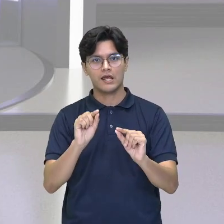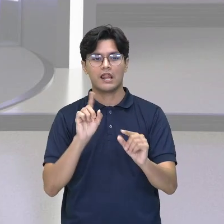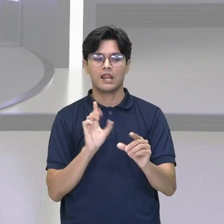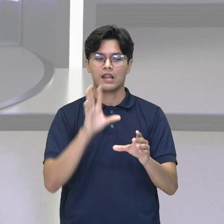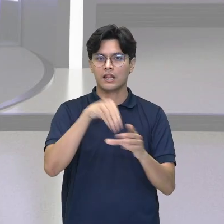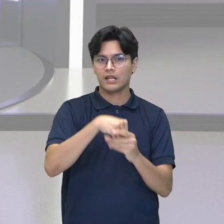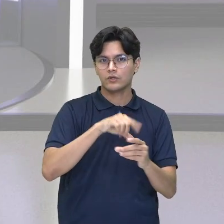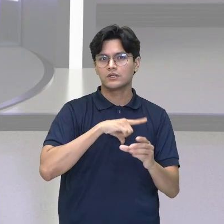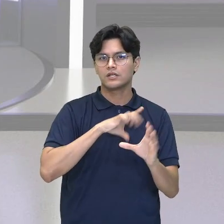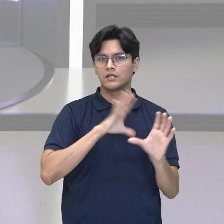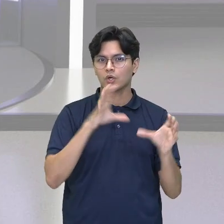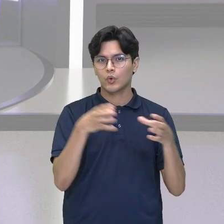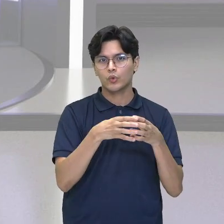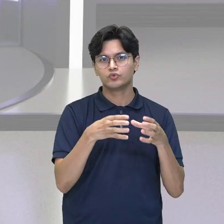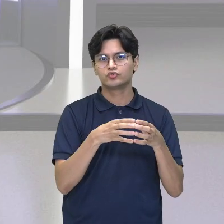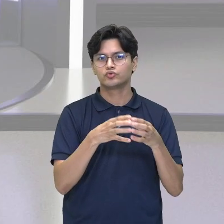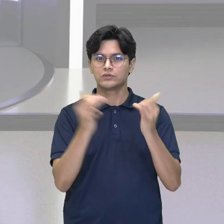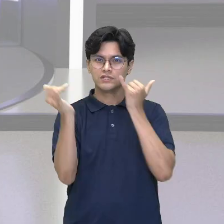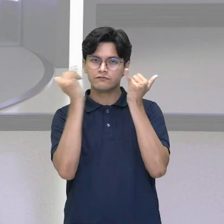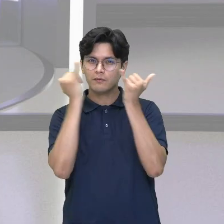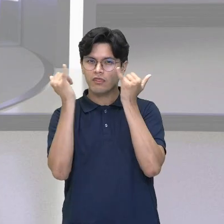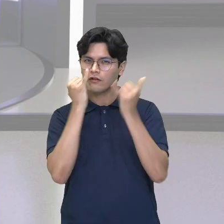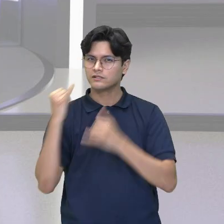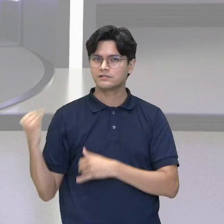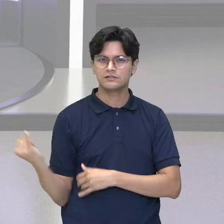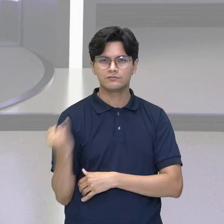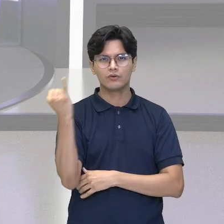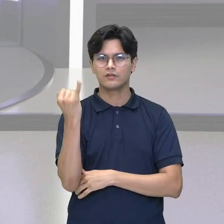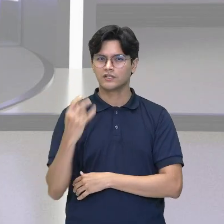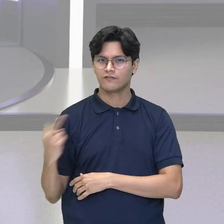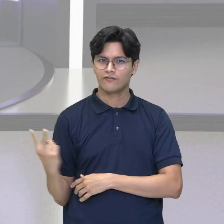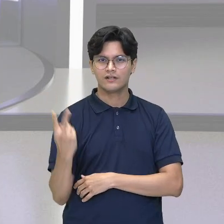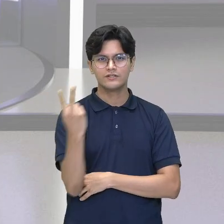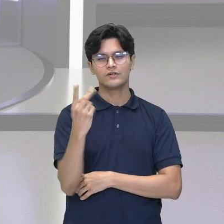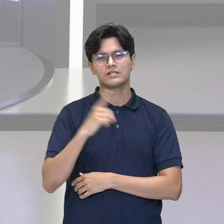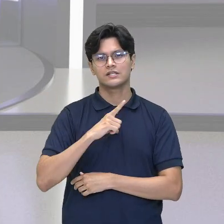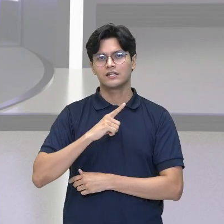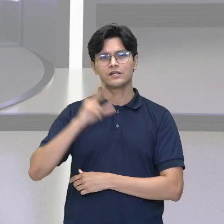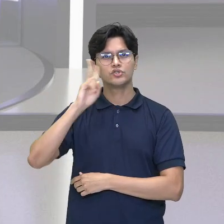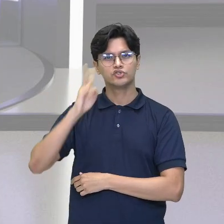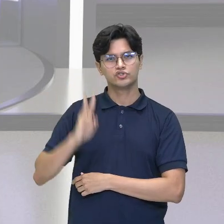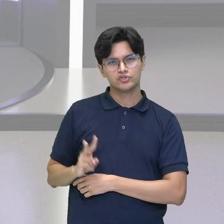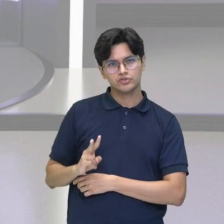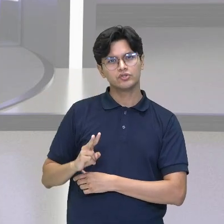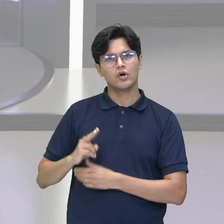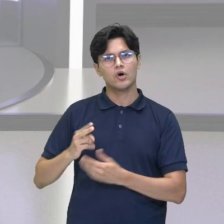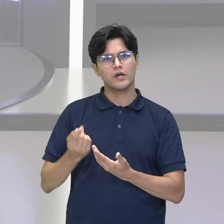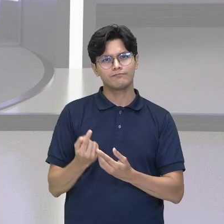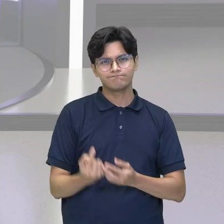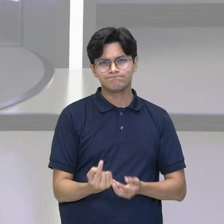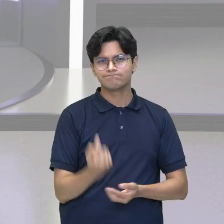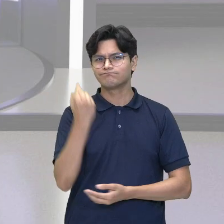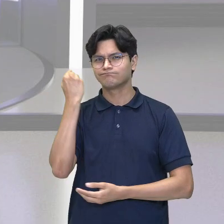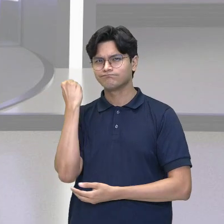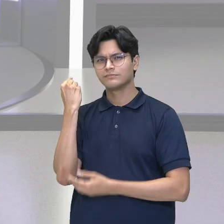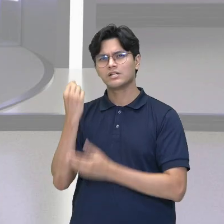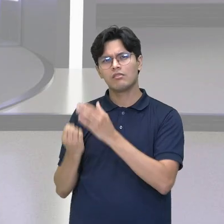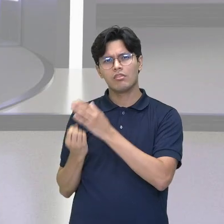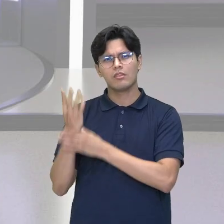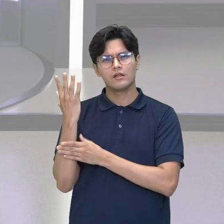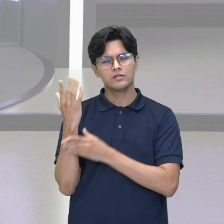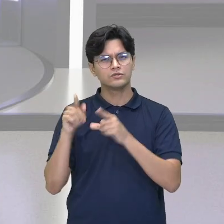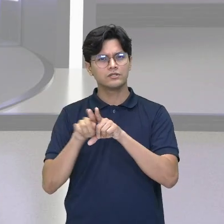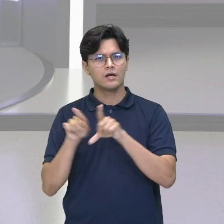que carregam histórias milenares, ensinamentos profundos e rituais que celebram